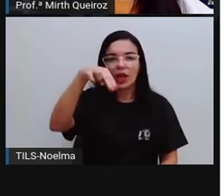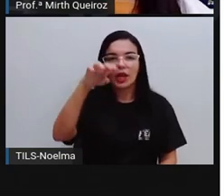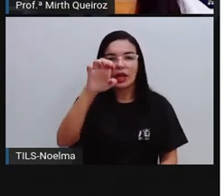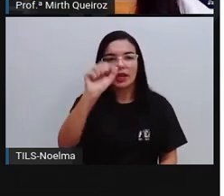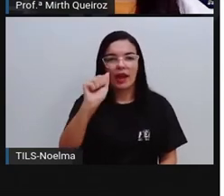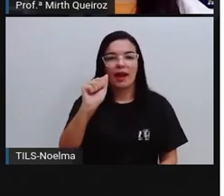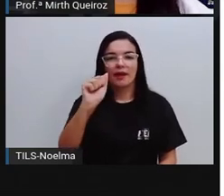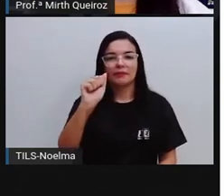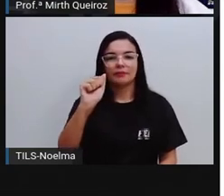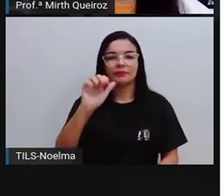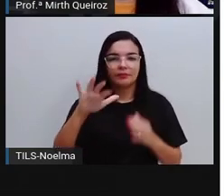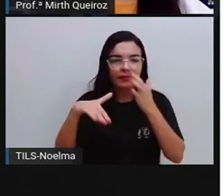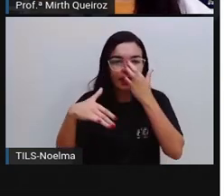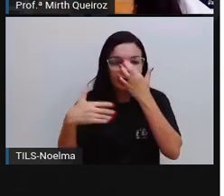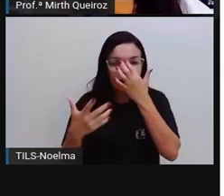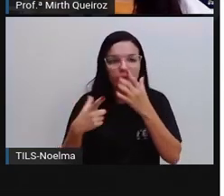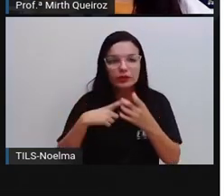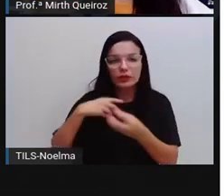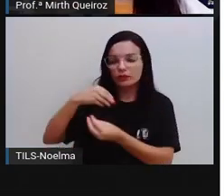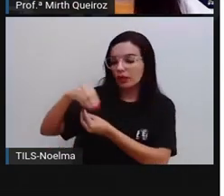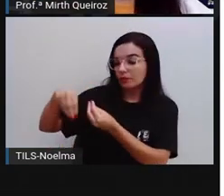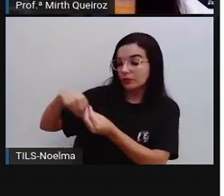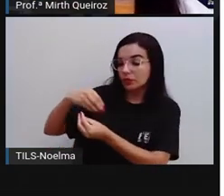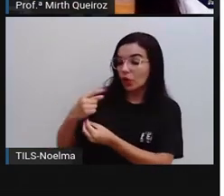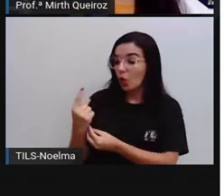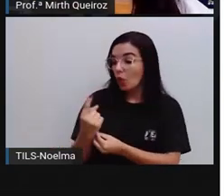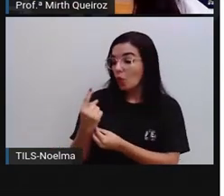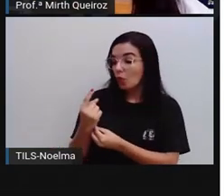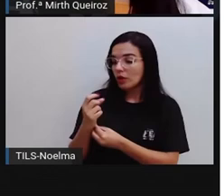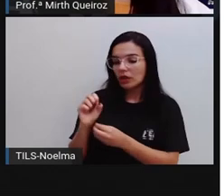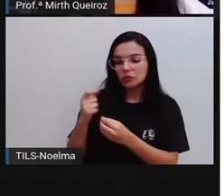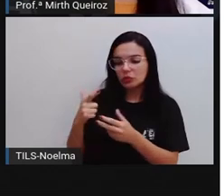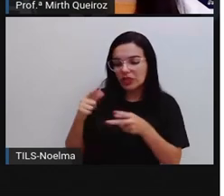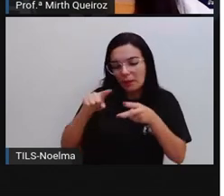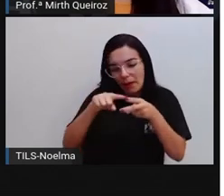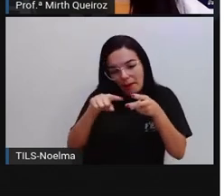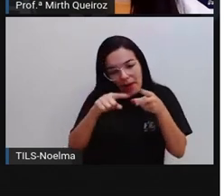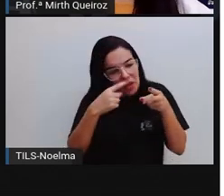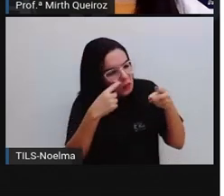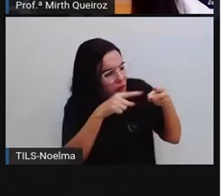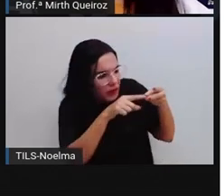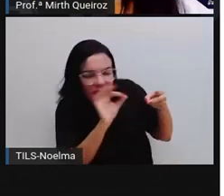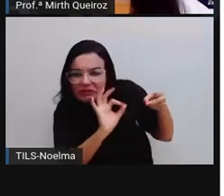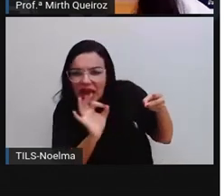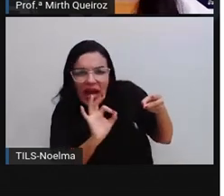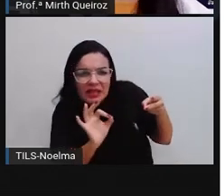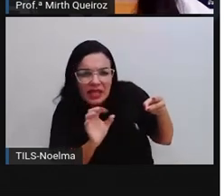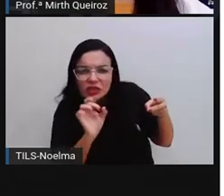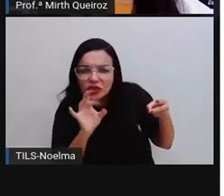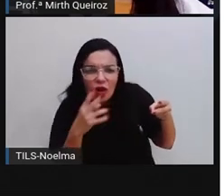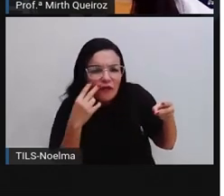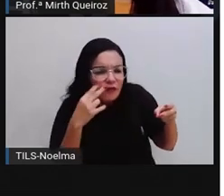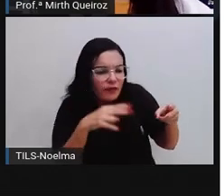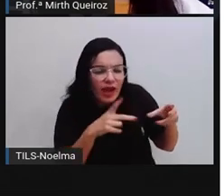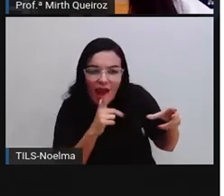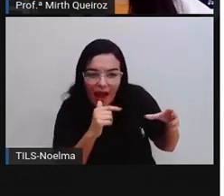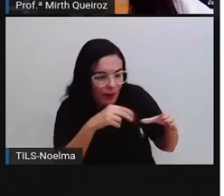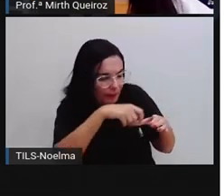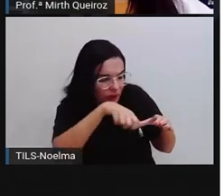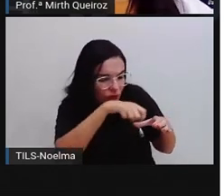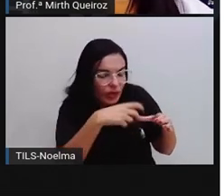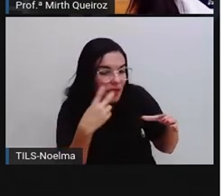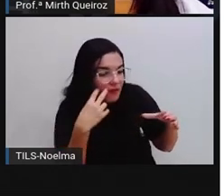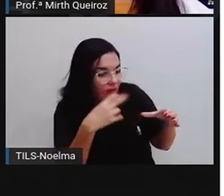Então, quando essa mistura ela tiver uma única fase, ou seja, se misturar de tal forma que não tem como a gente separar mais as